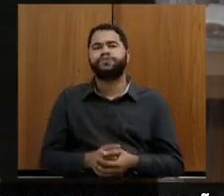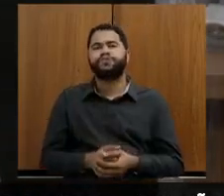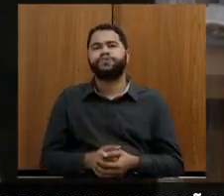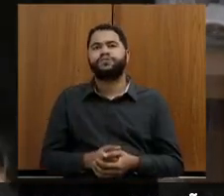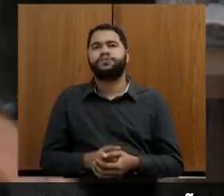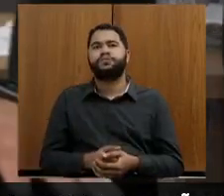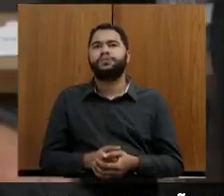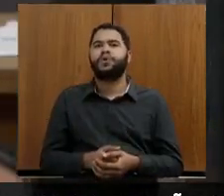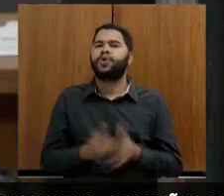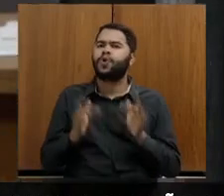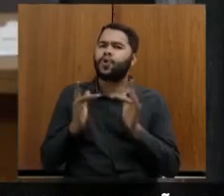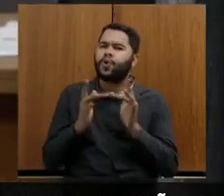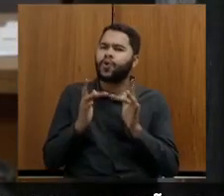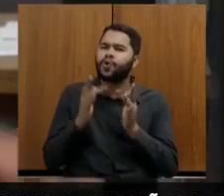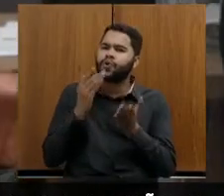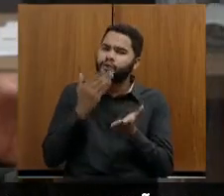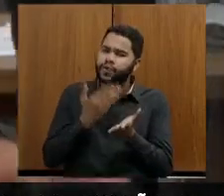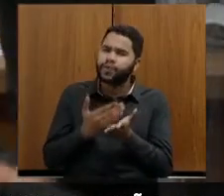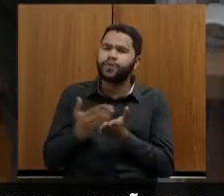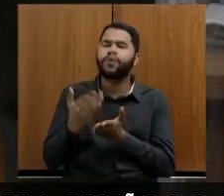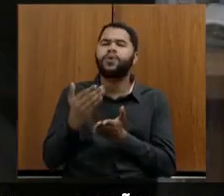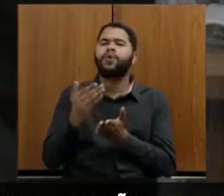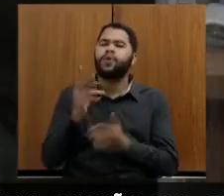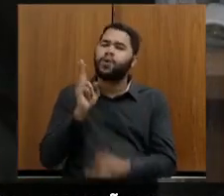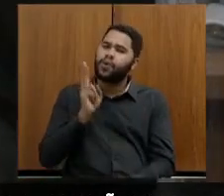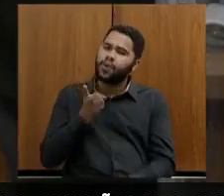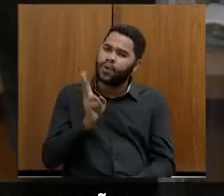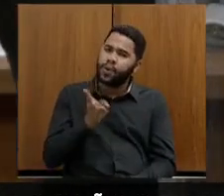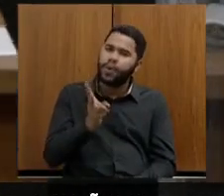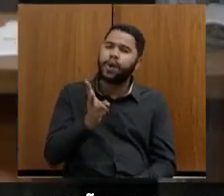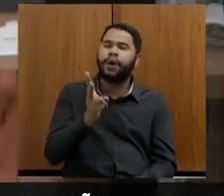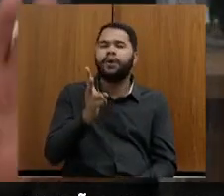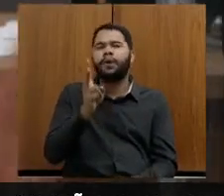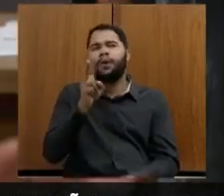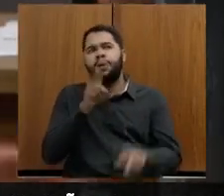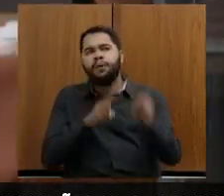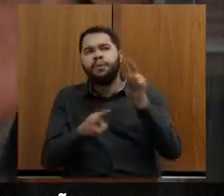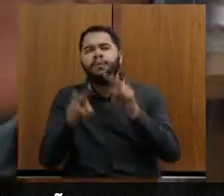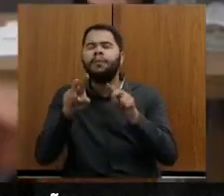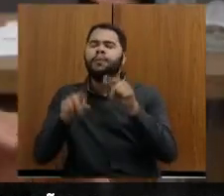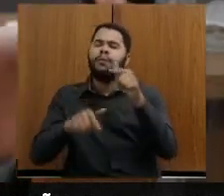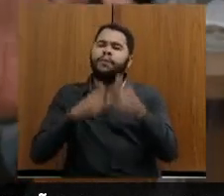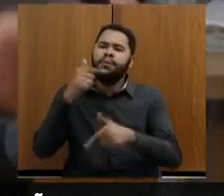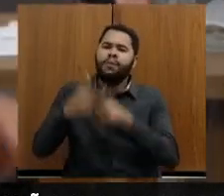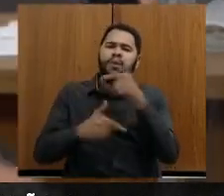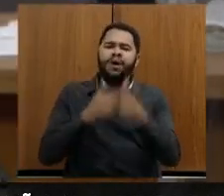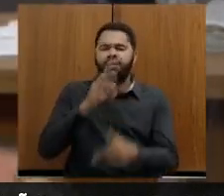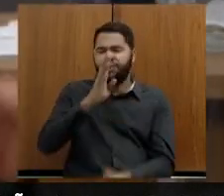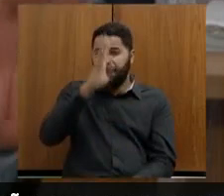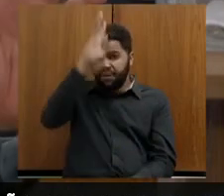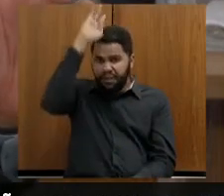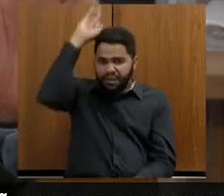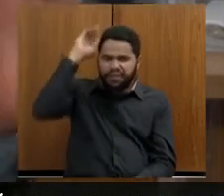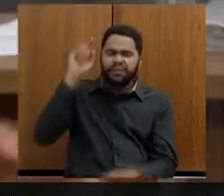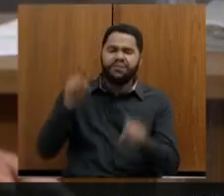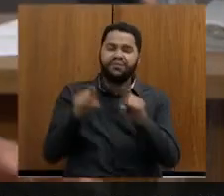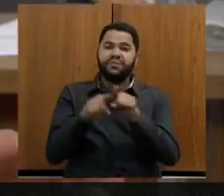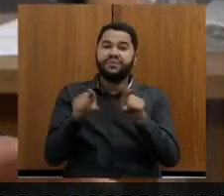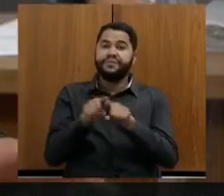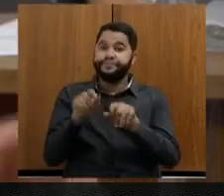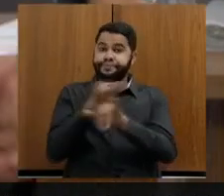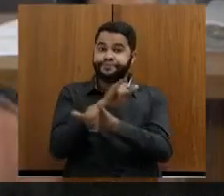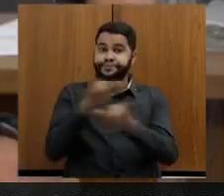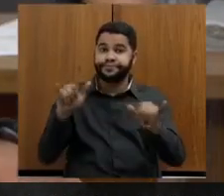para ela ter um contato Inicial com ela continuar ali o olho do trabalho do bombeiro as viaturas aeronave